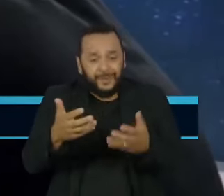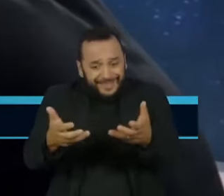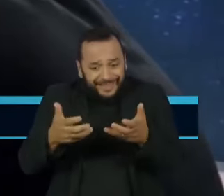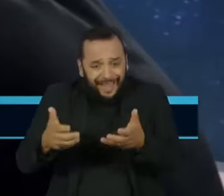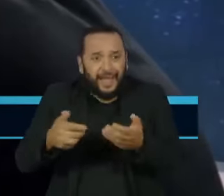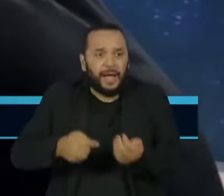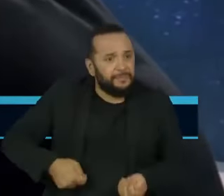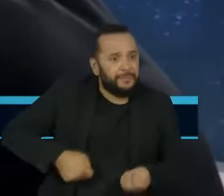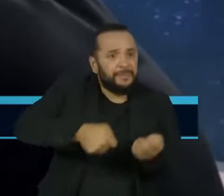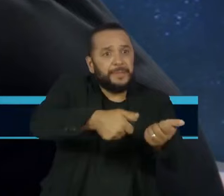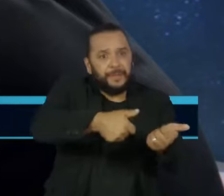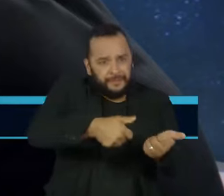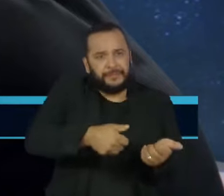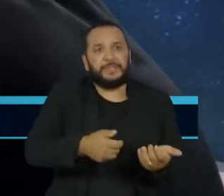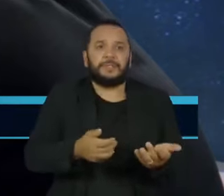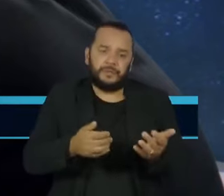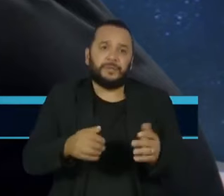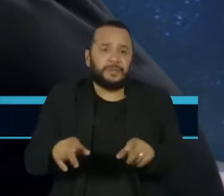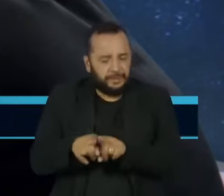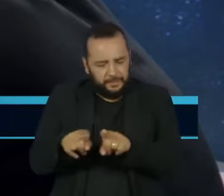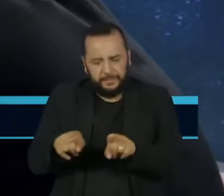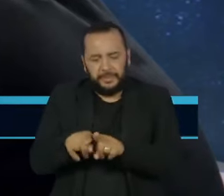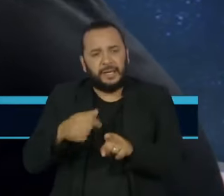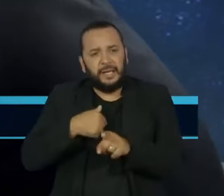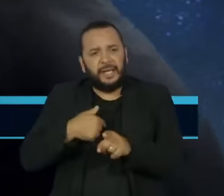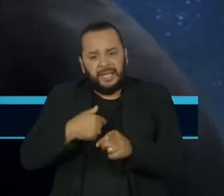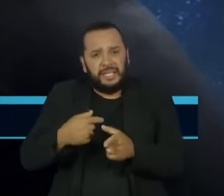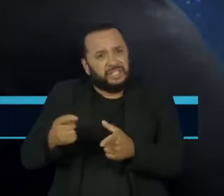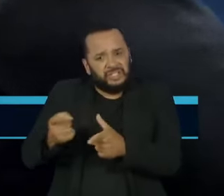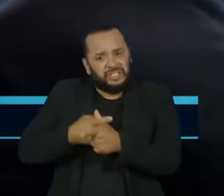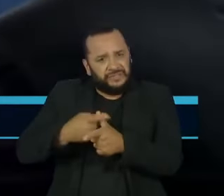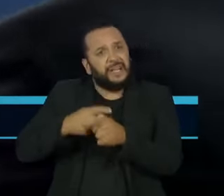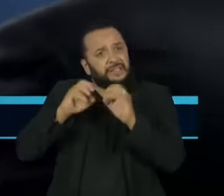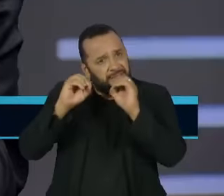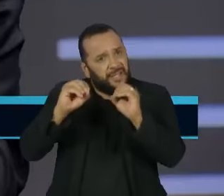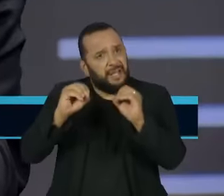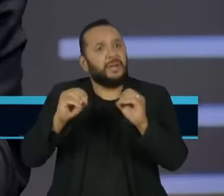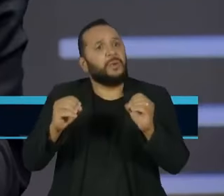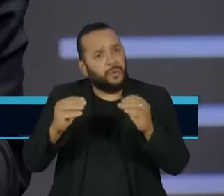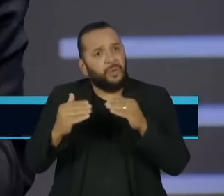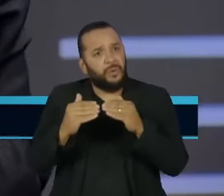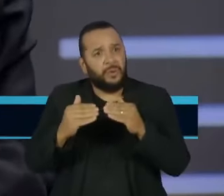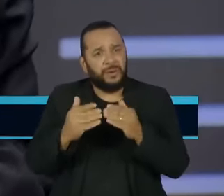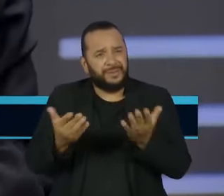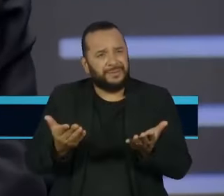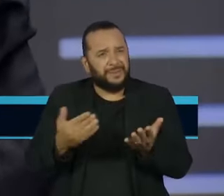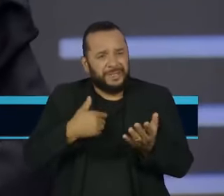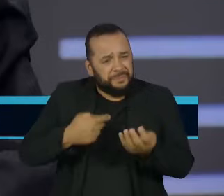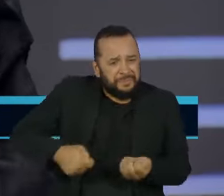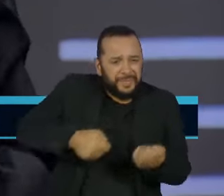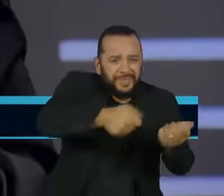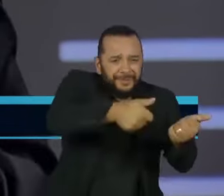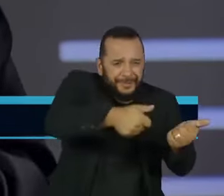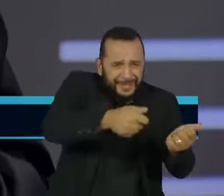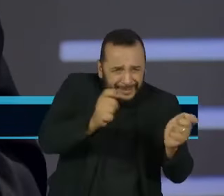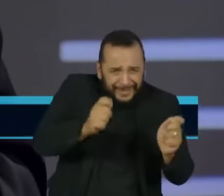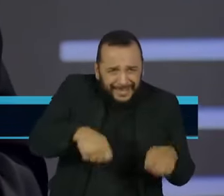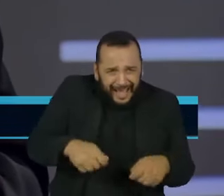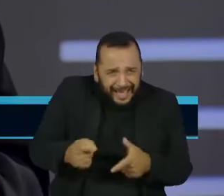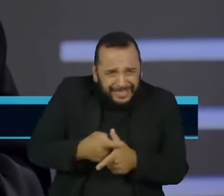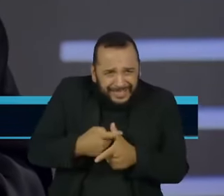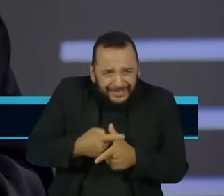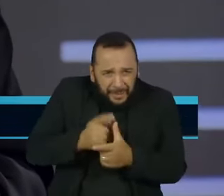essa decisão do congresso não vai na contramão do equilíbrio fiscal Essa é a suspeita do governo né de que vai na